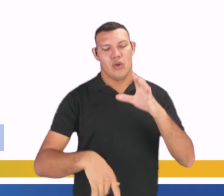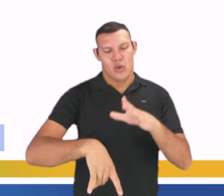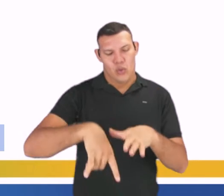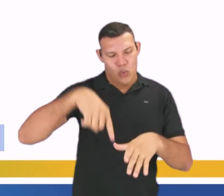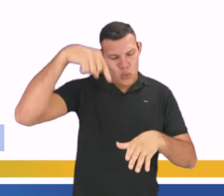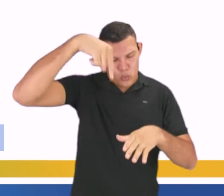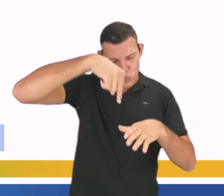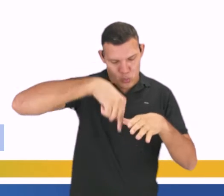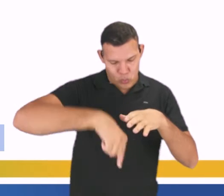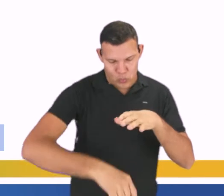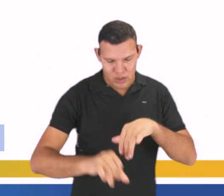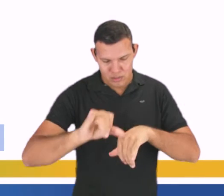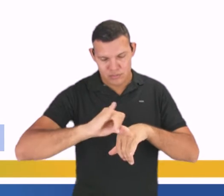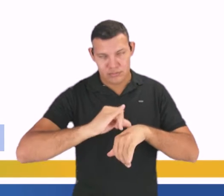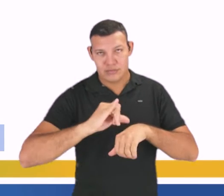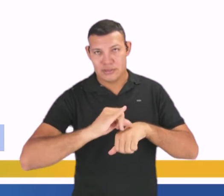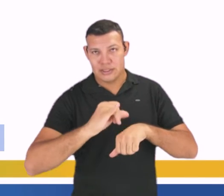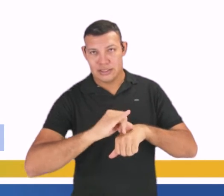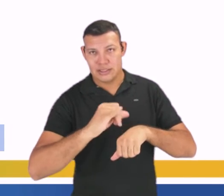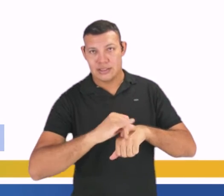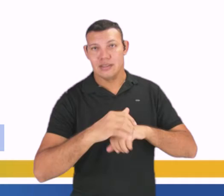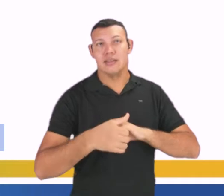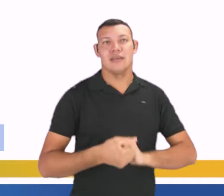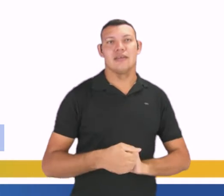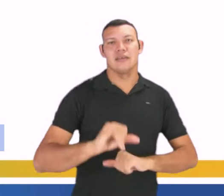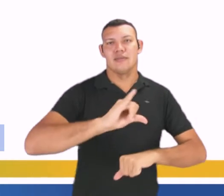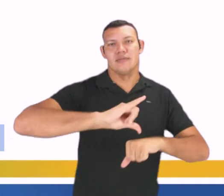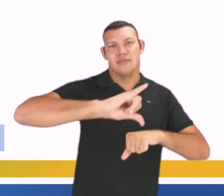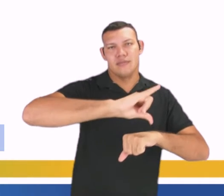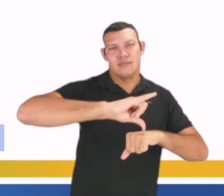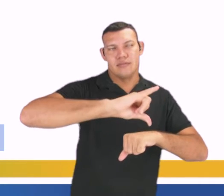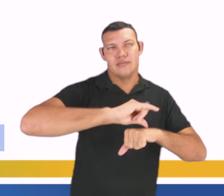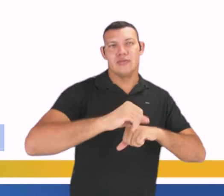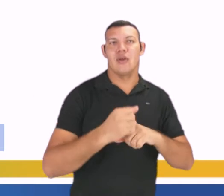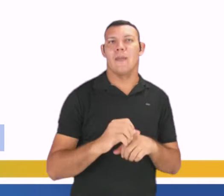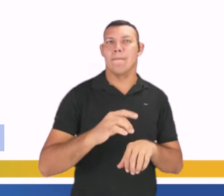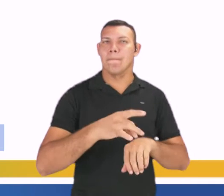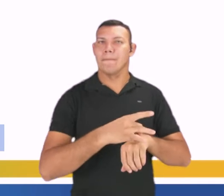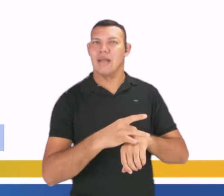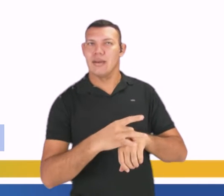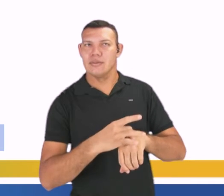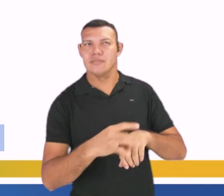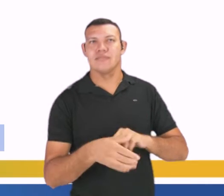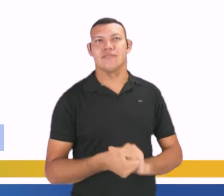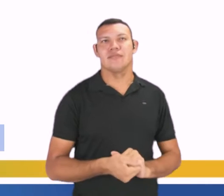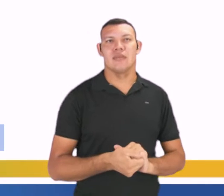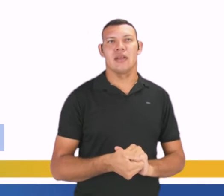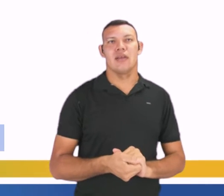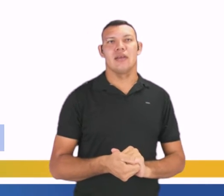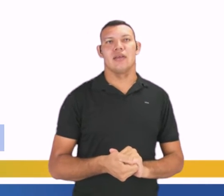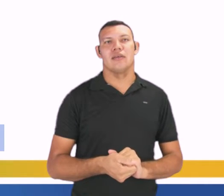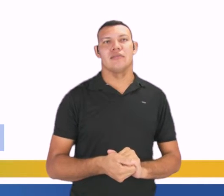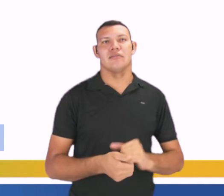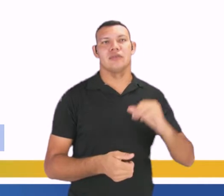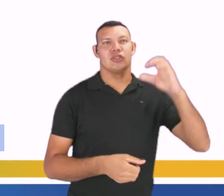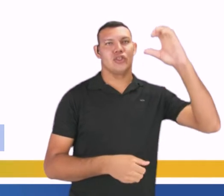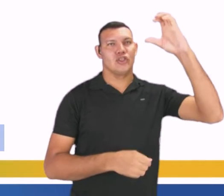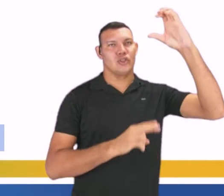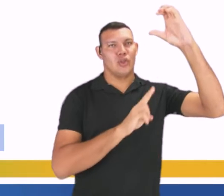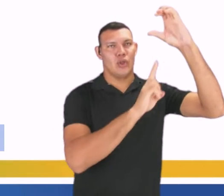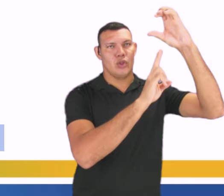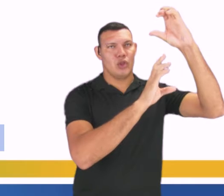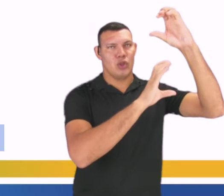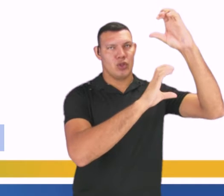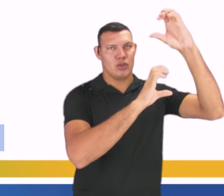compostos cíclicos, aonde nós temos um composto que é um alcadieno, que ele